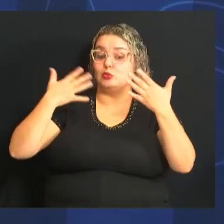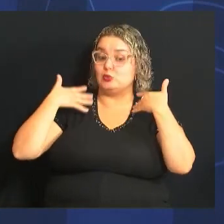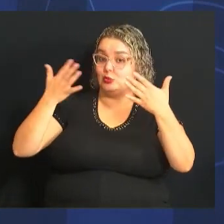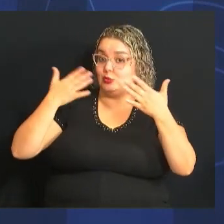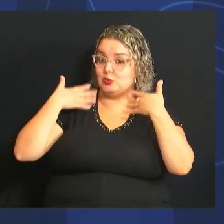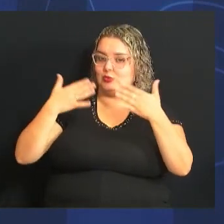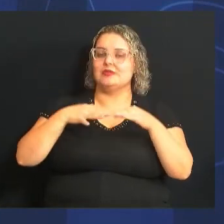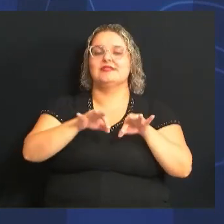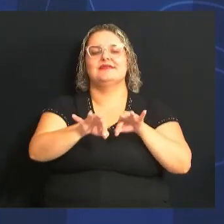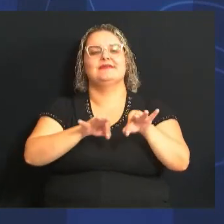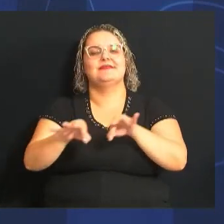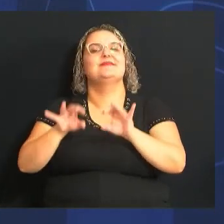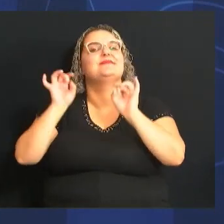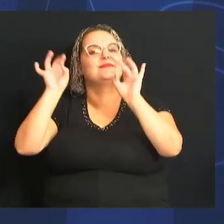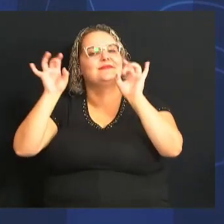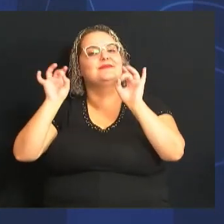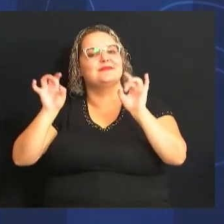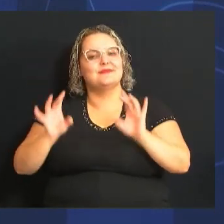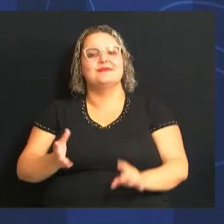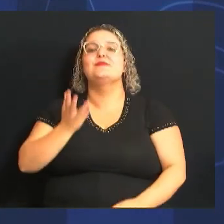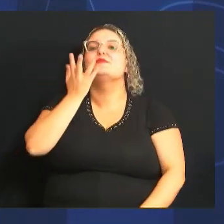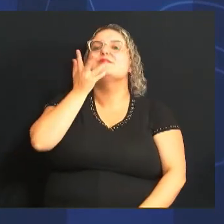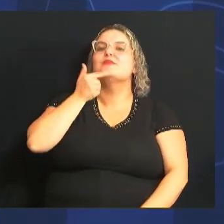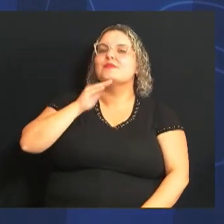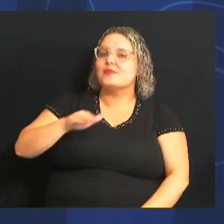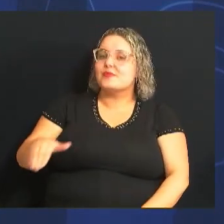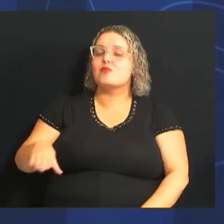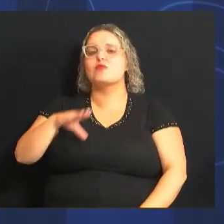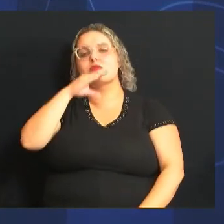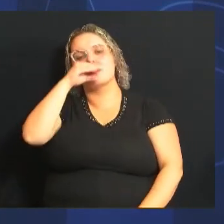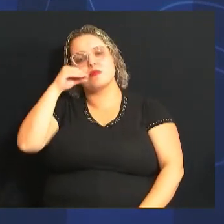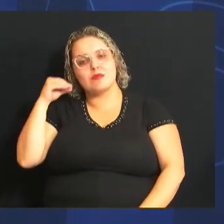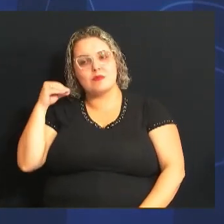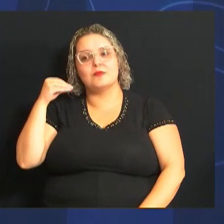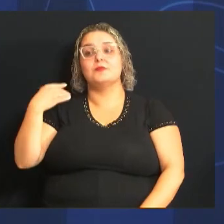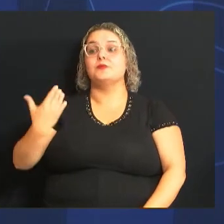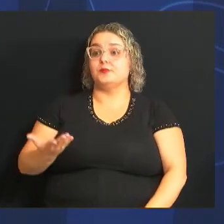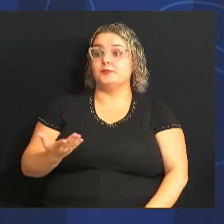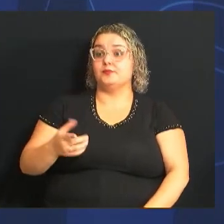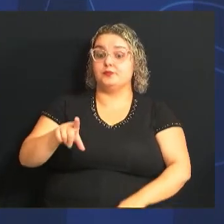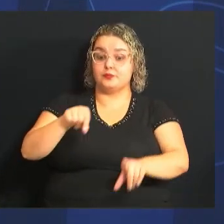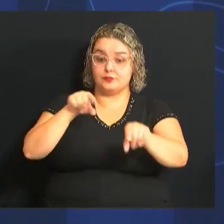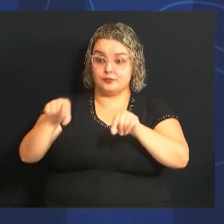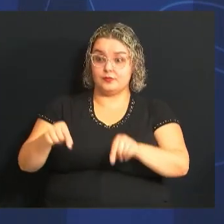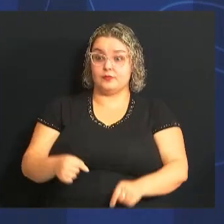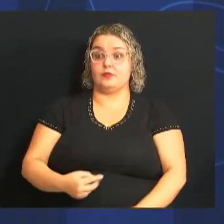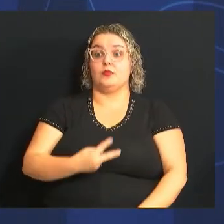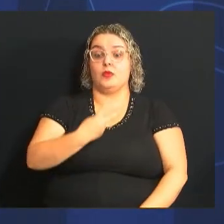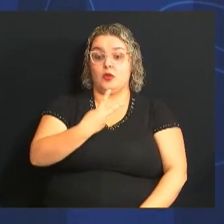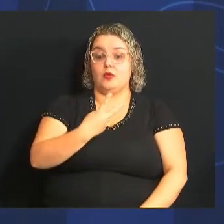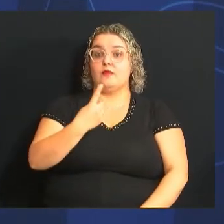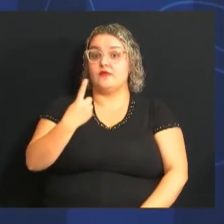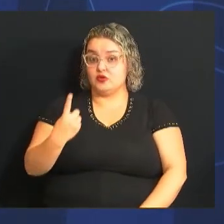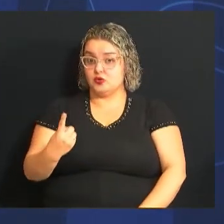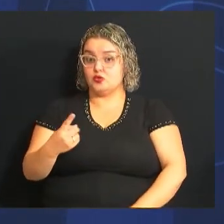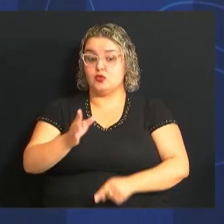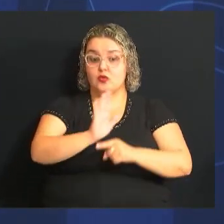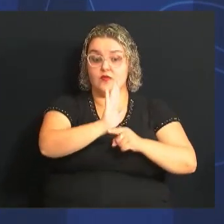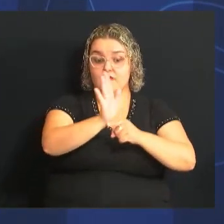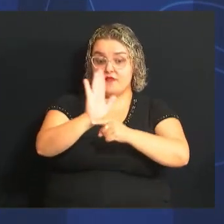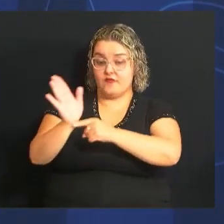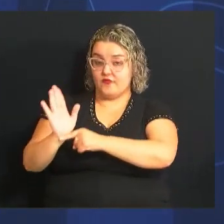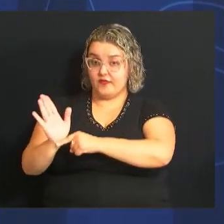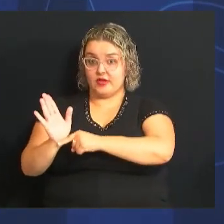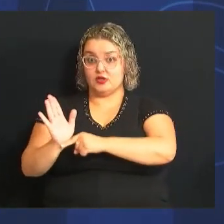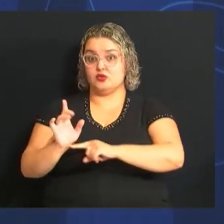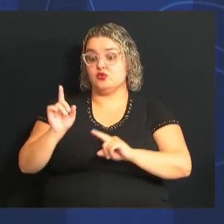programação especial para as crianças, para os adolescentes. Foram selecionados 21 filmes de animações,